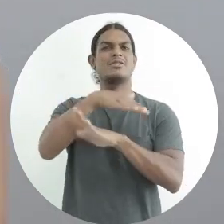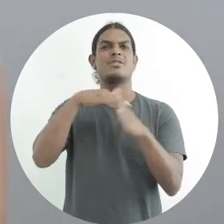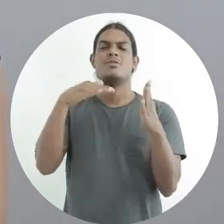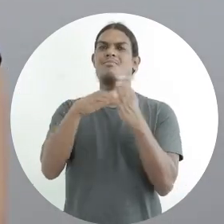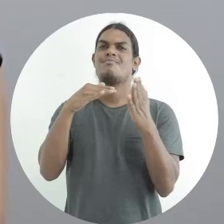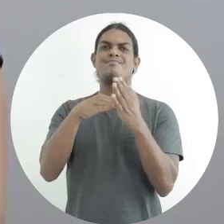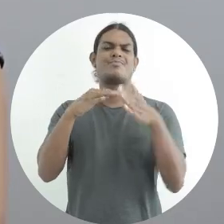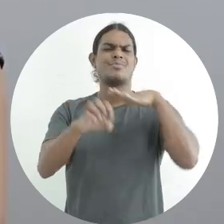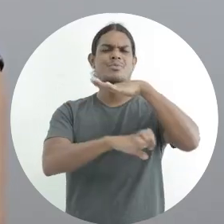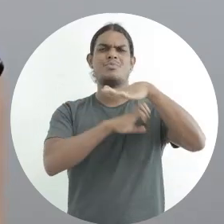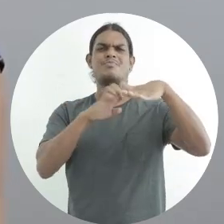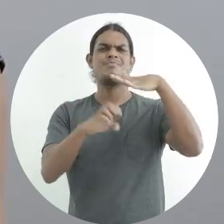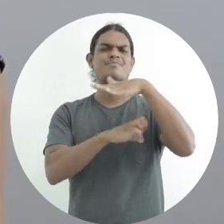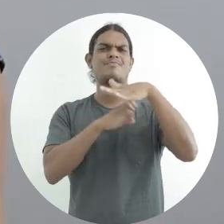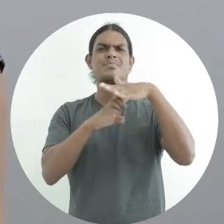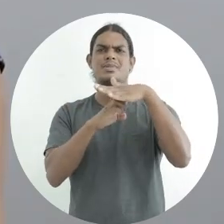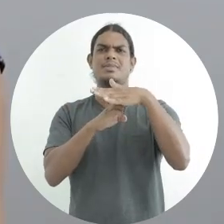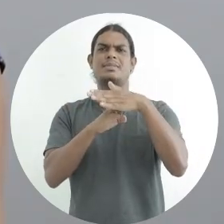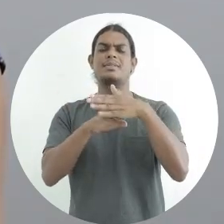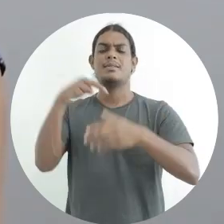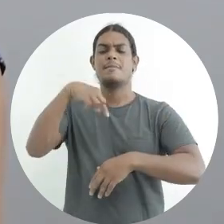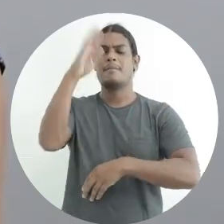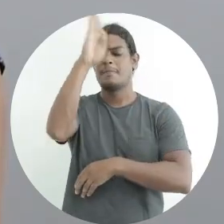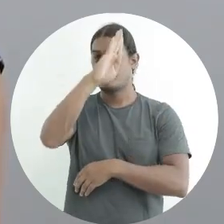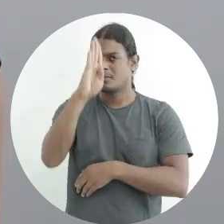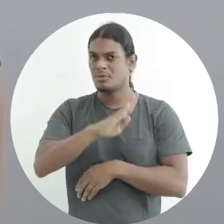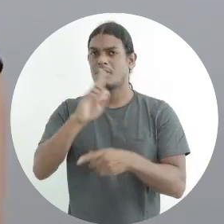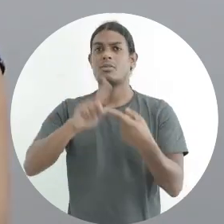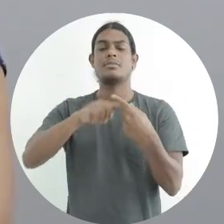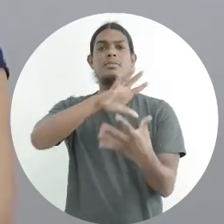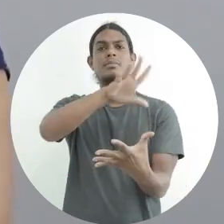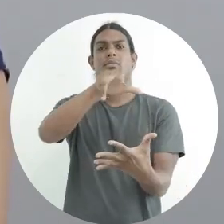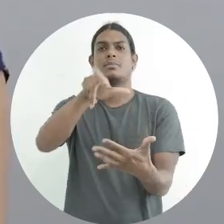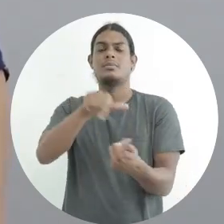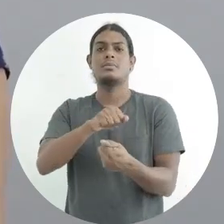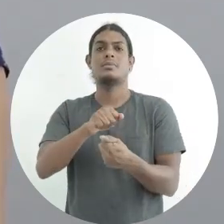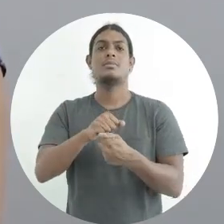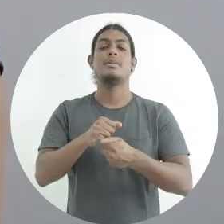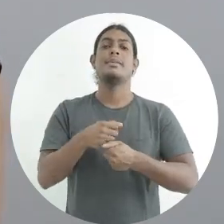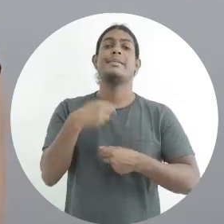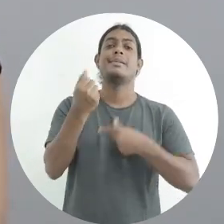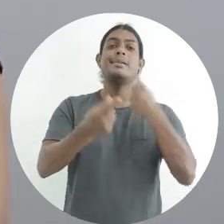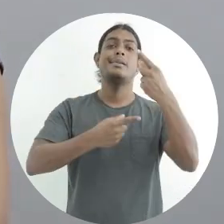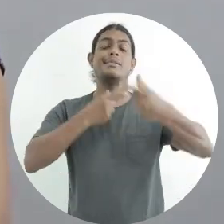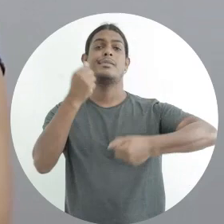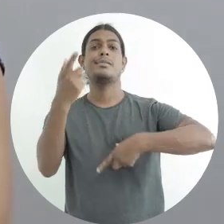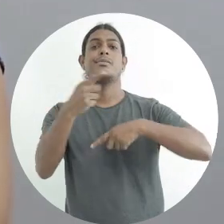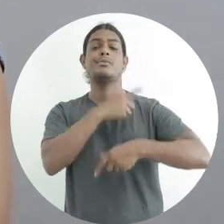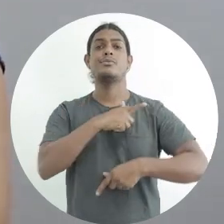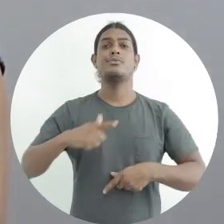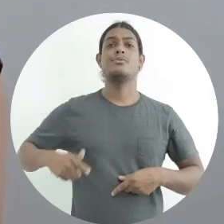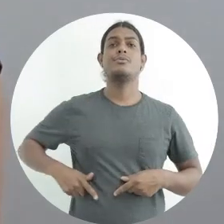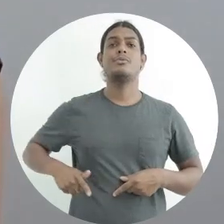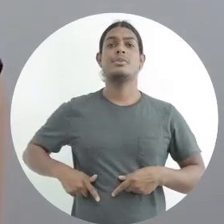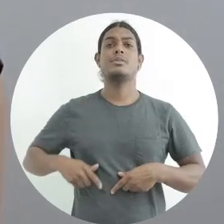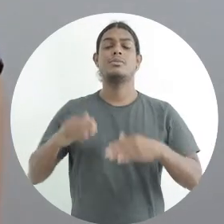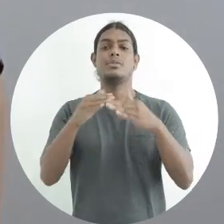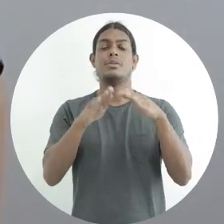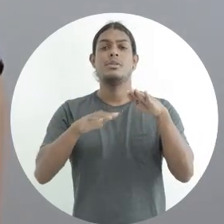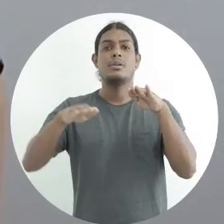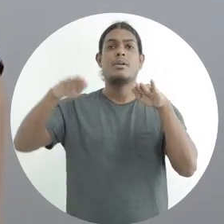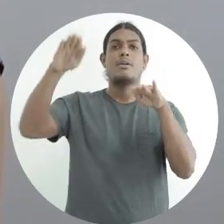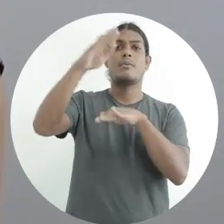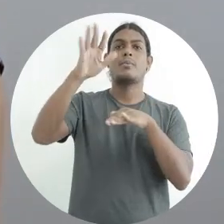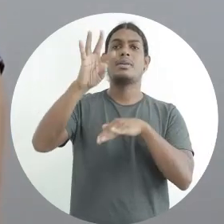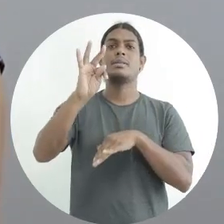Então, para que a economia se estabilize, o governo muitas vezes aumenta ou diminui taxa Selic, que é a taxa básica